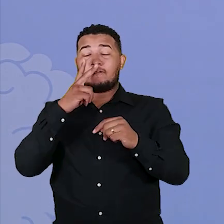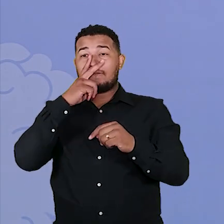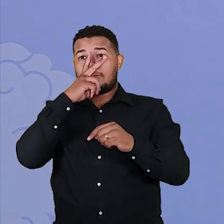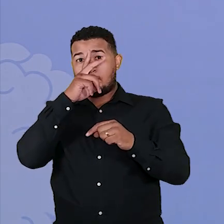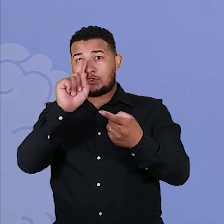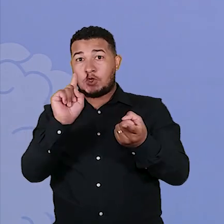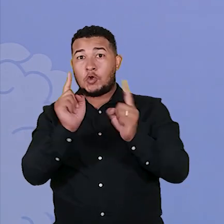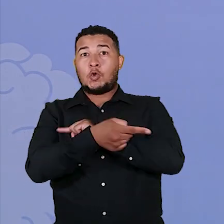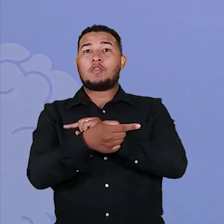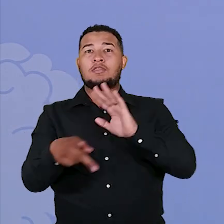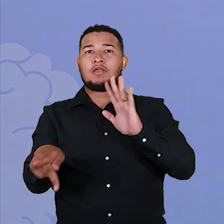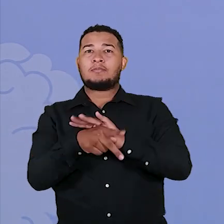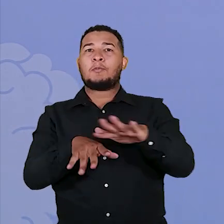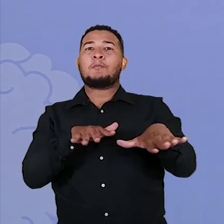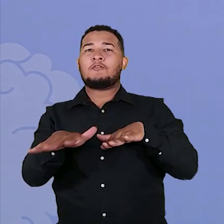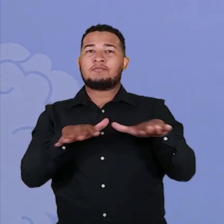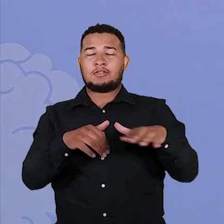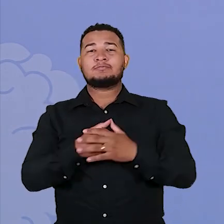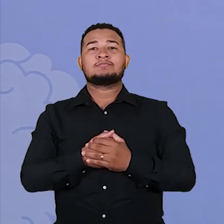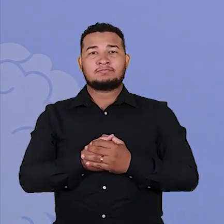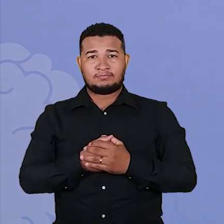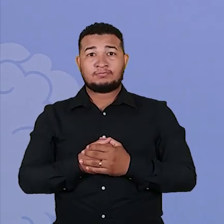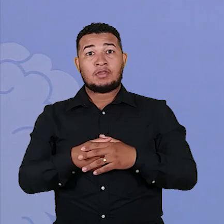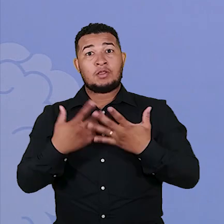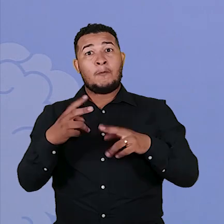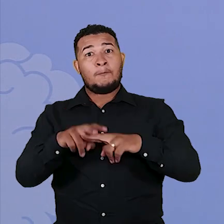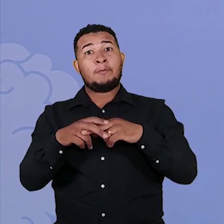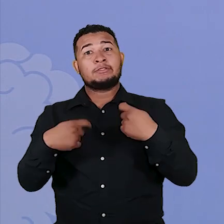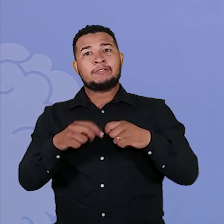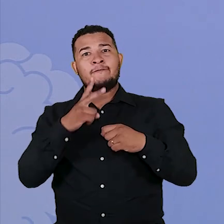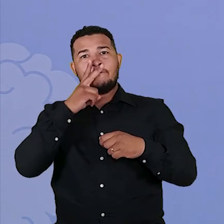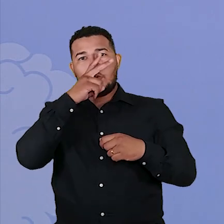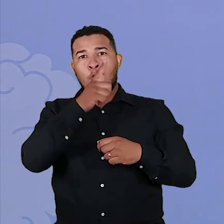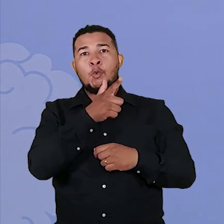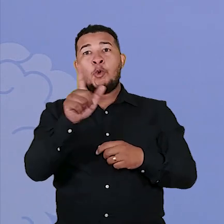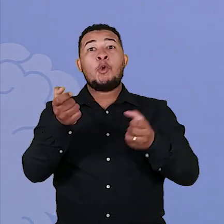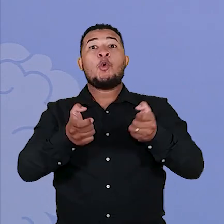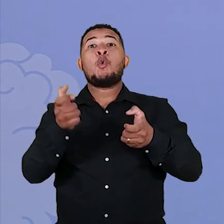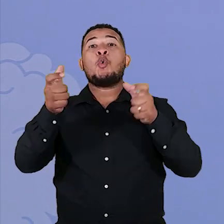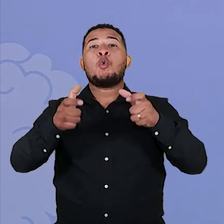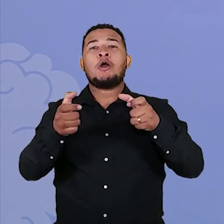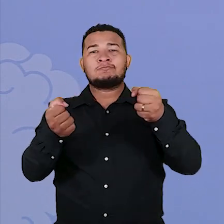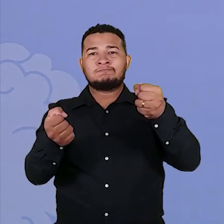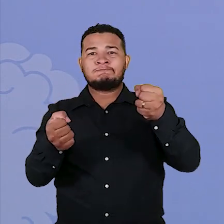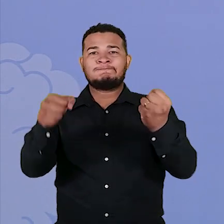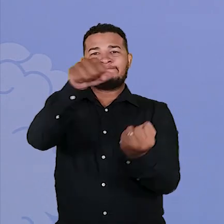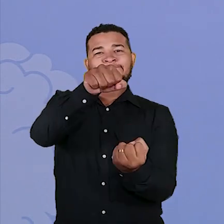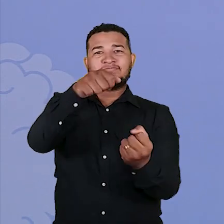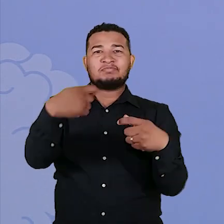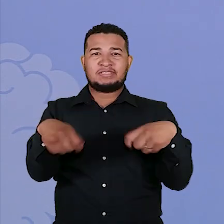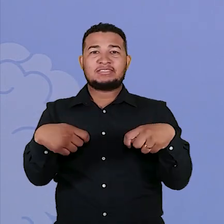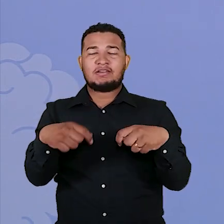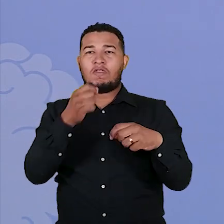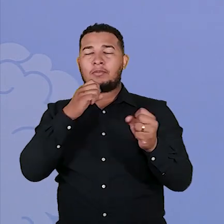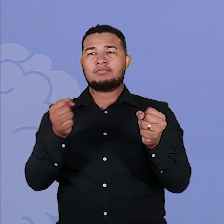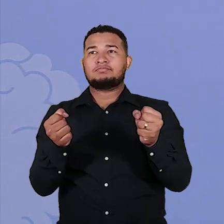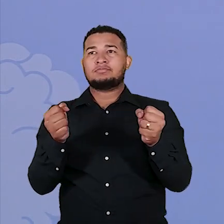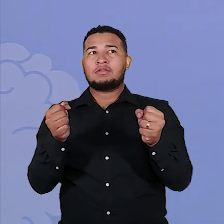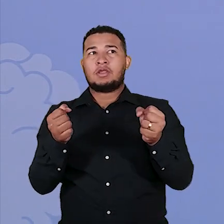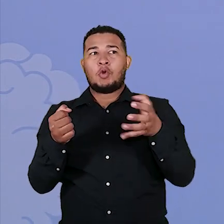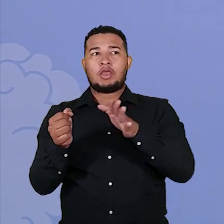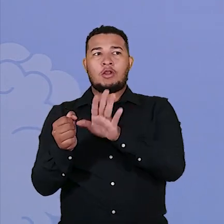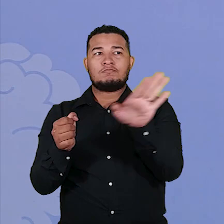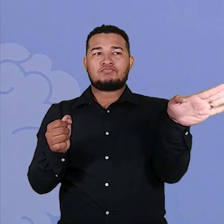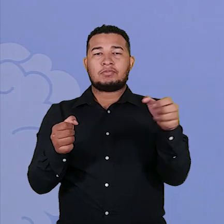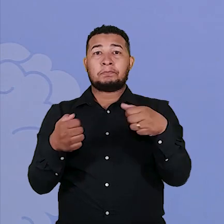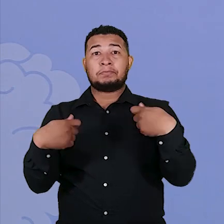uma porta contrária ao movimento então tem que exercer uma função hoje no volante por exemplo né você tá lado no carro